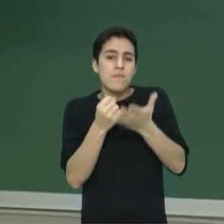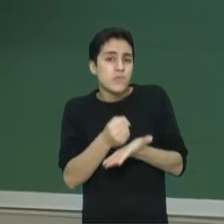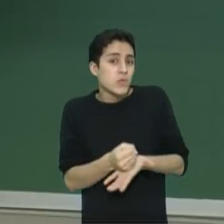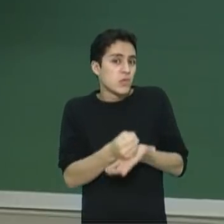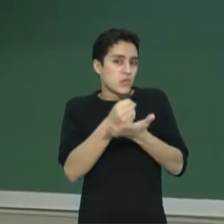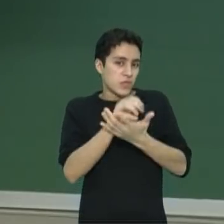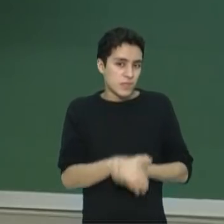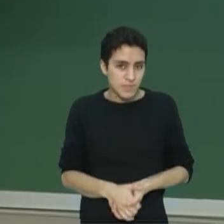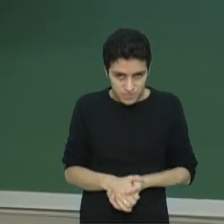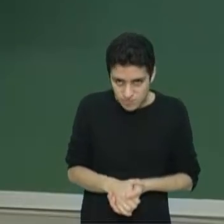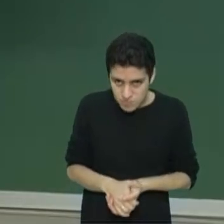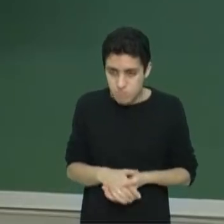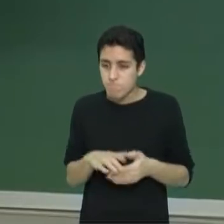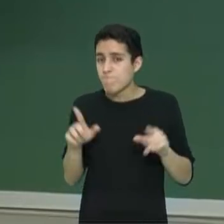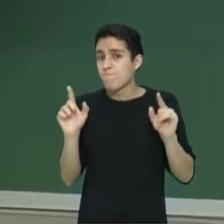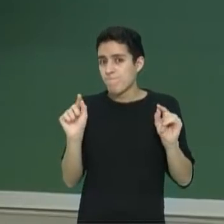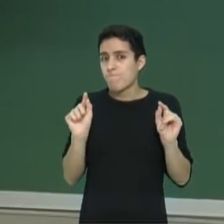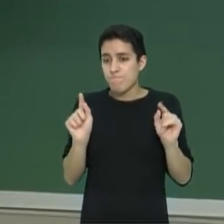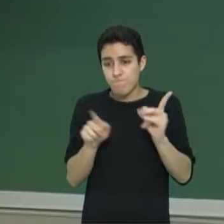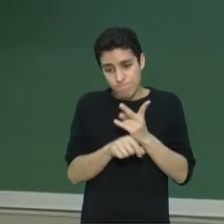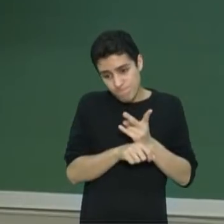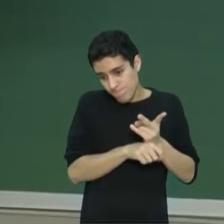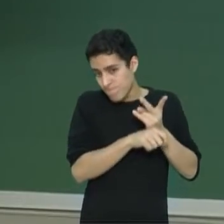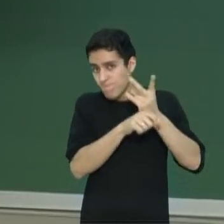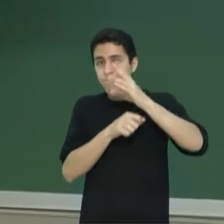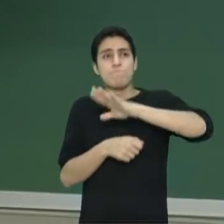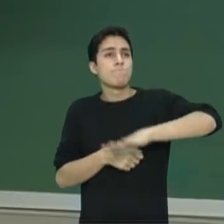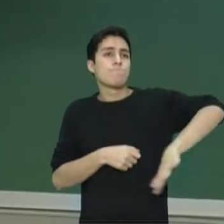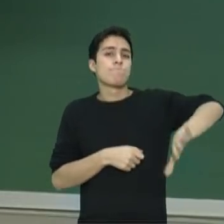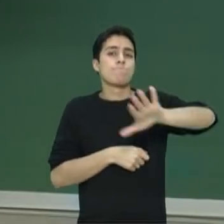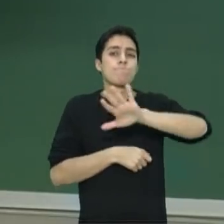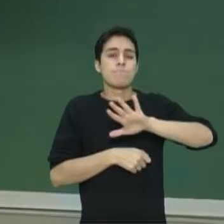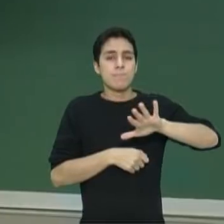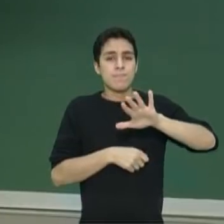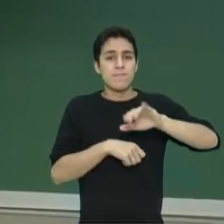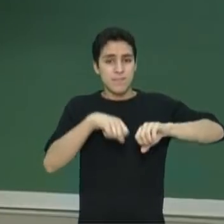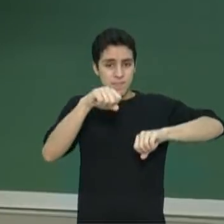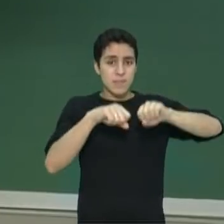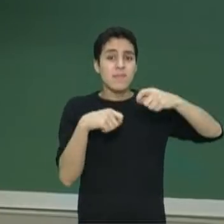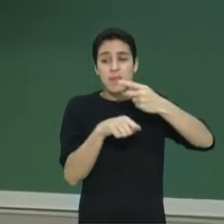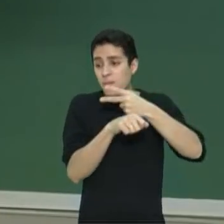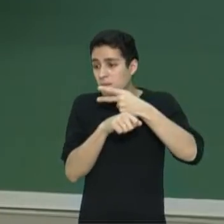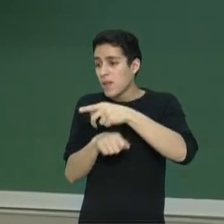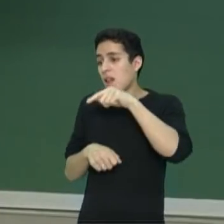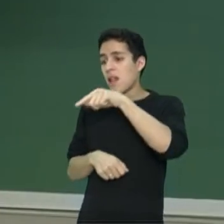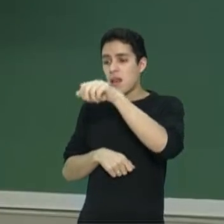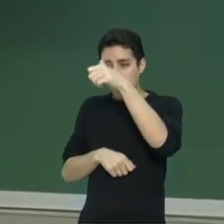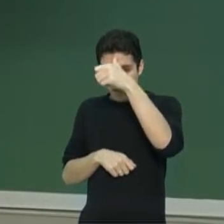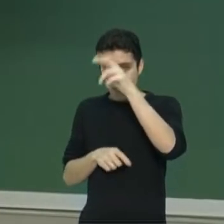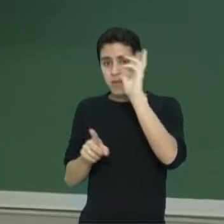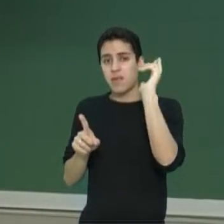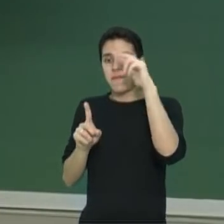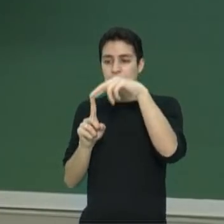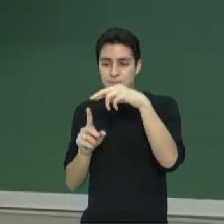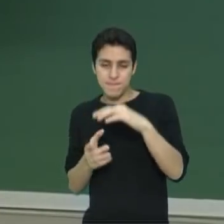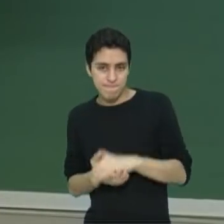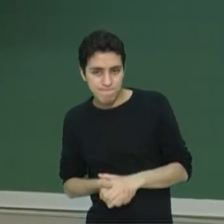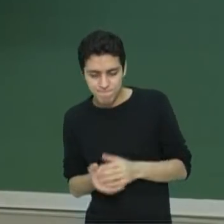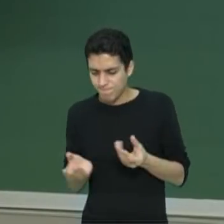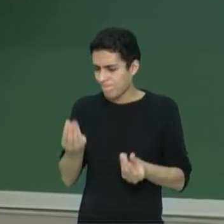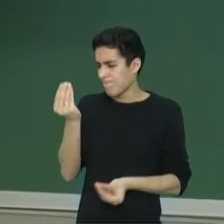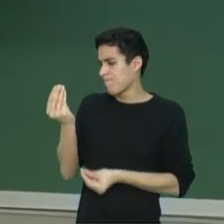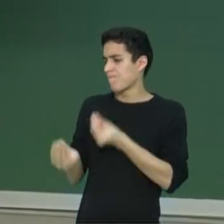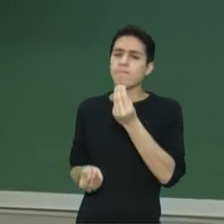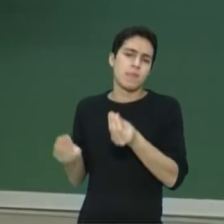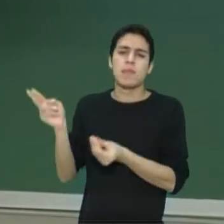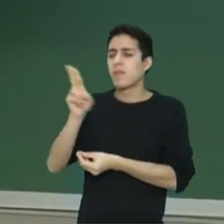sustentável, né, que deve ser a busca, na verdade, de todos os processos industriais do nosso planeta, né, o uso, a